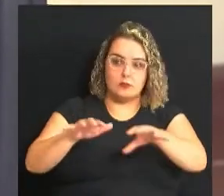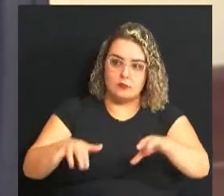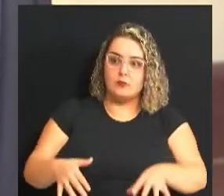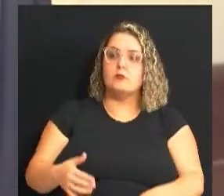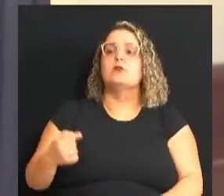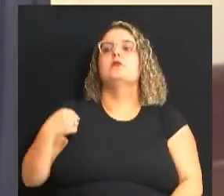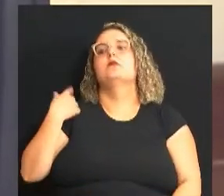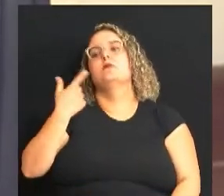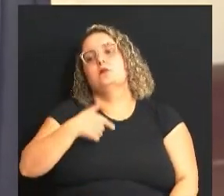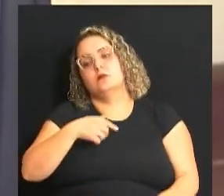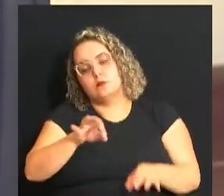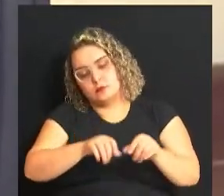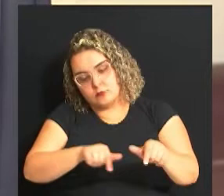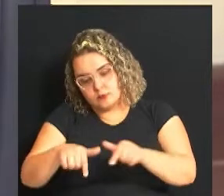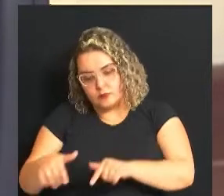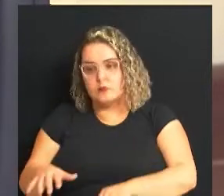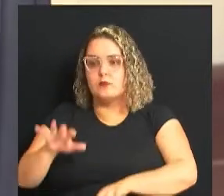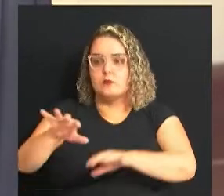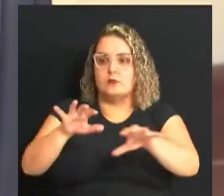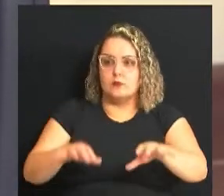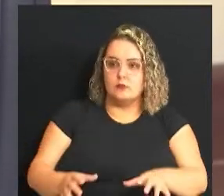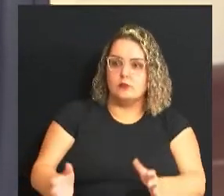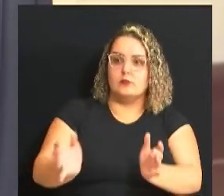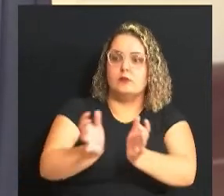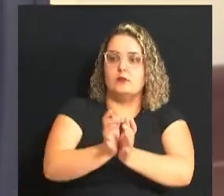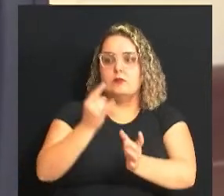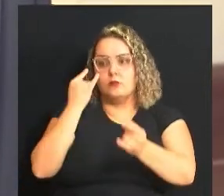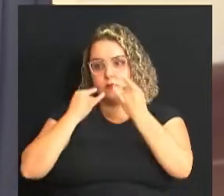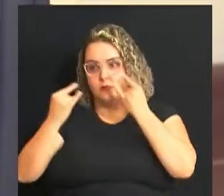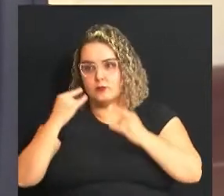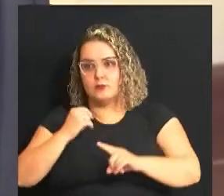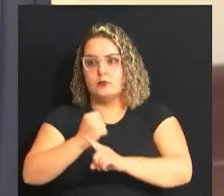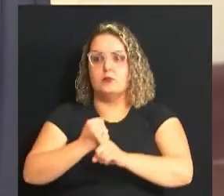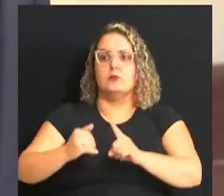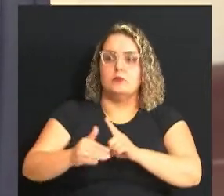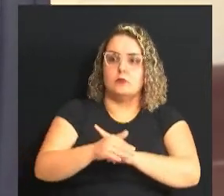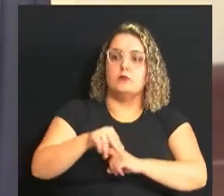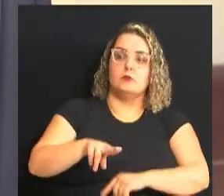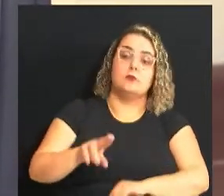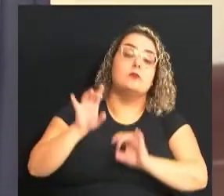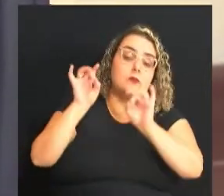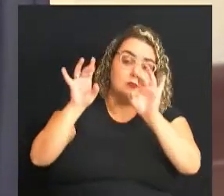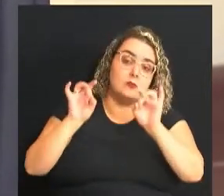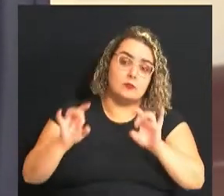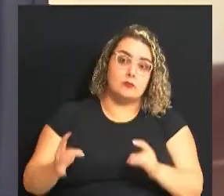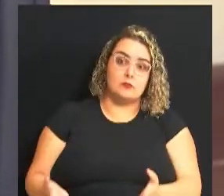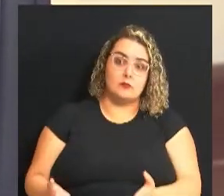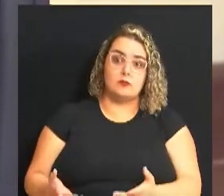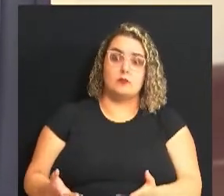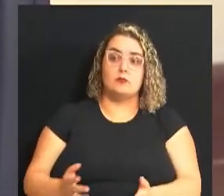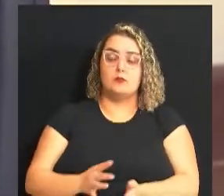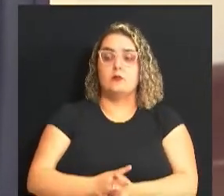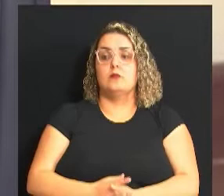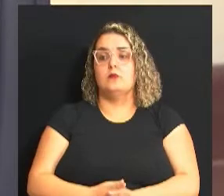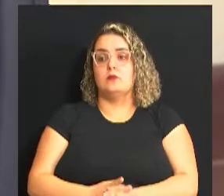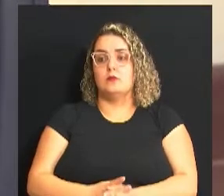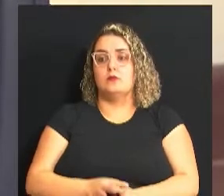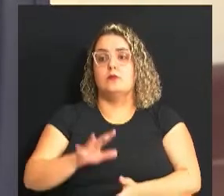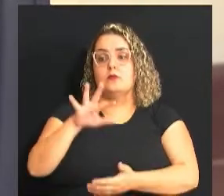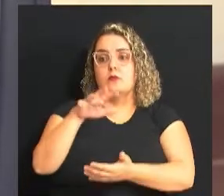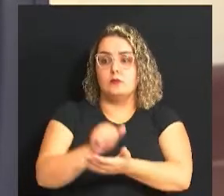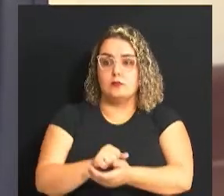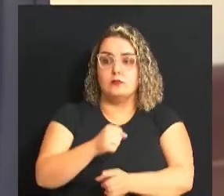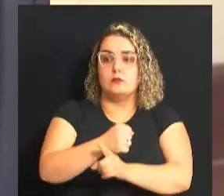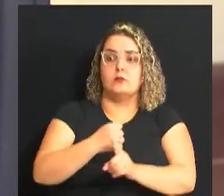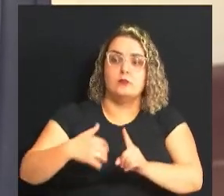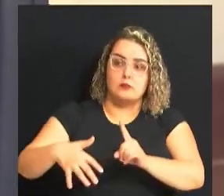mapeamos, e aí nós precisamos classificar ele, se ele é de interesse social ou específico, né? A gente, através do cadastro socioeconômico, que